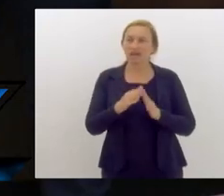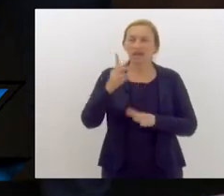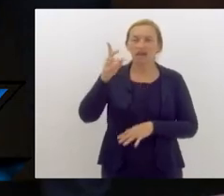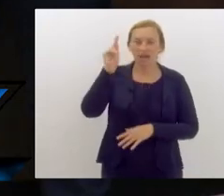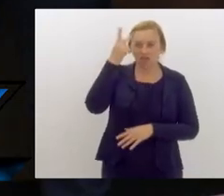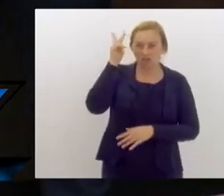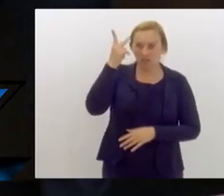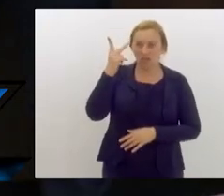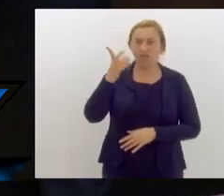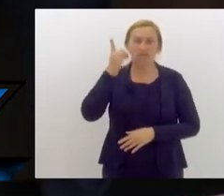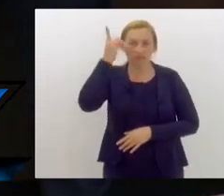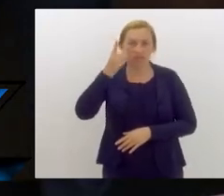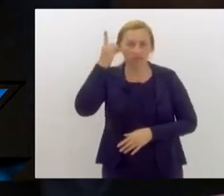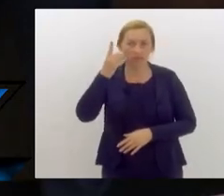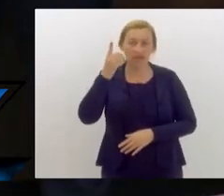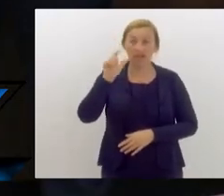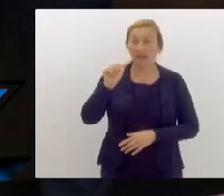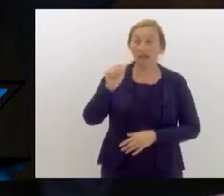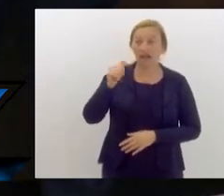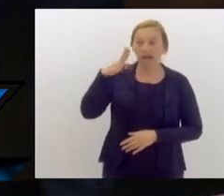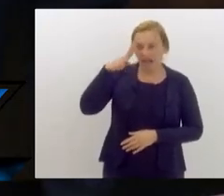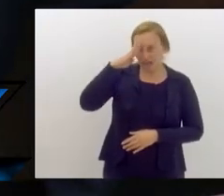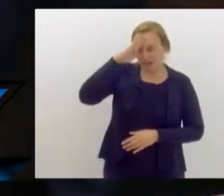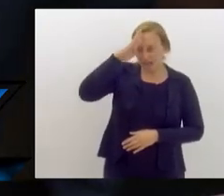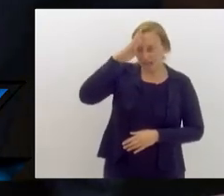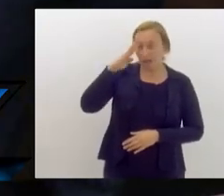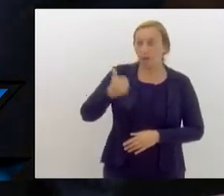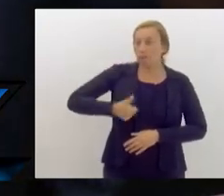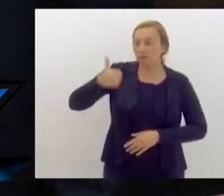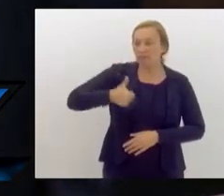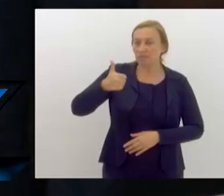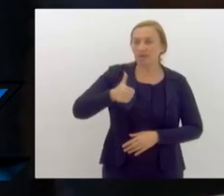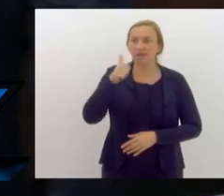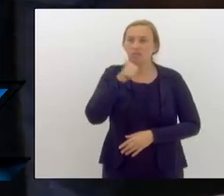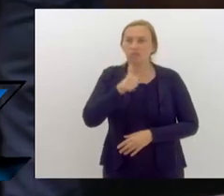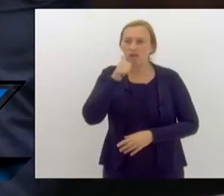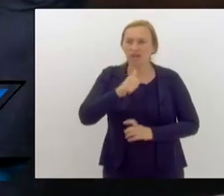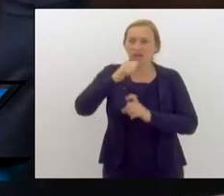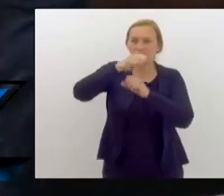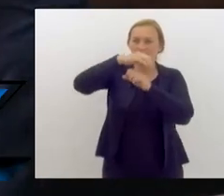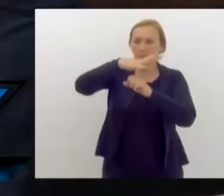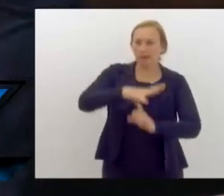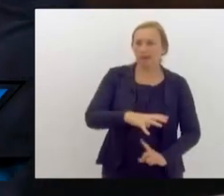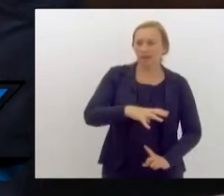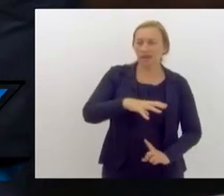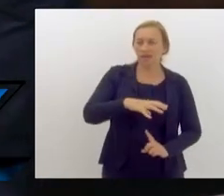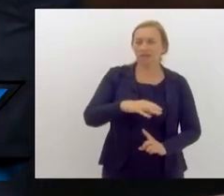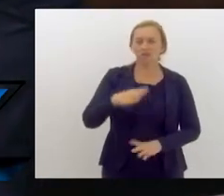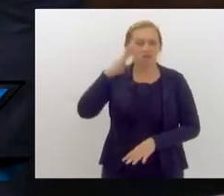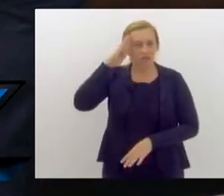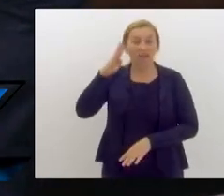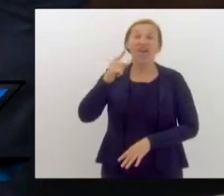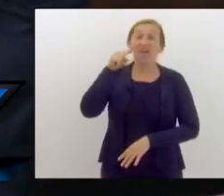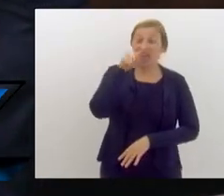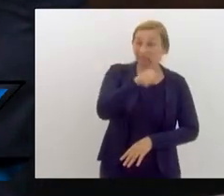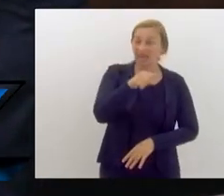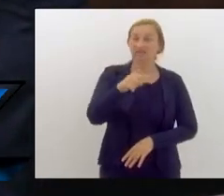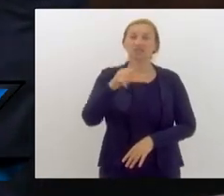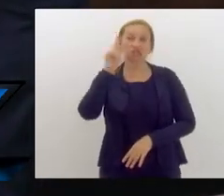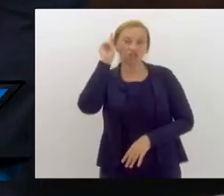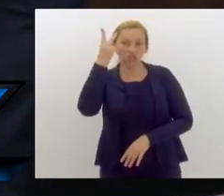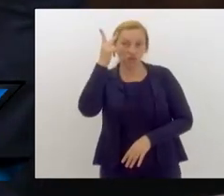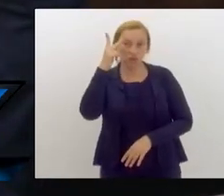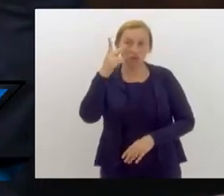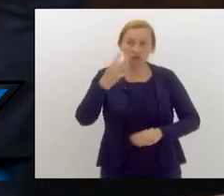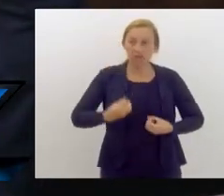deputada Alana passos que foi uma das primeiras mulheres mas paraquedistas do Exército é essa história daqueles